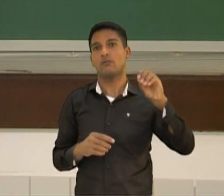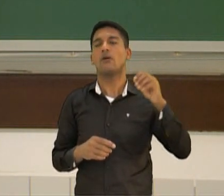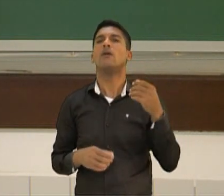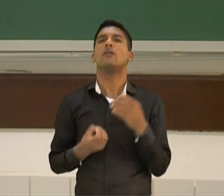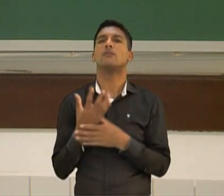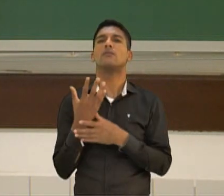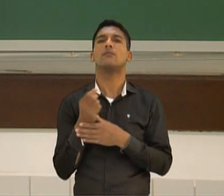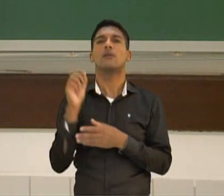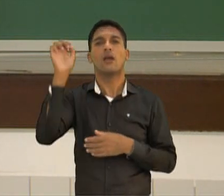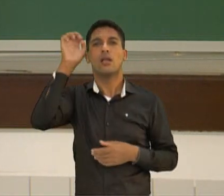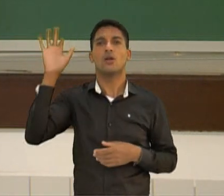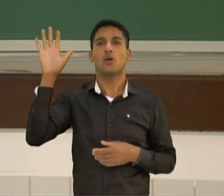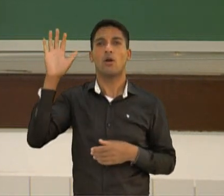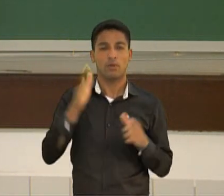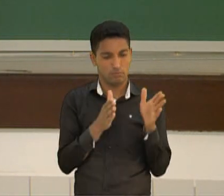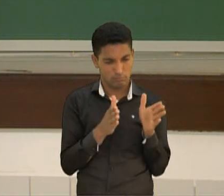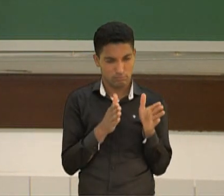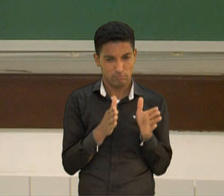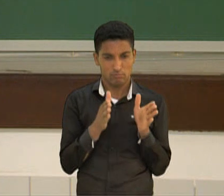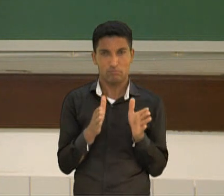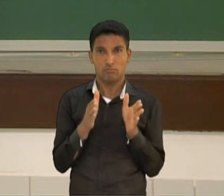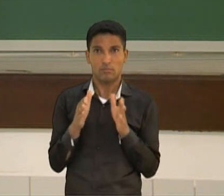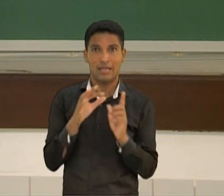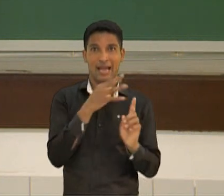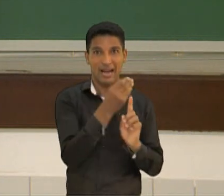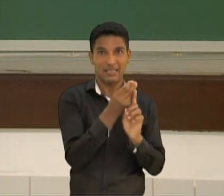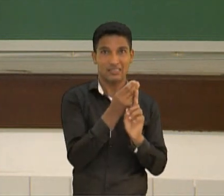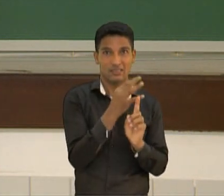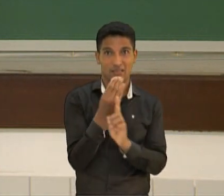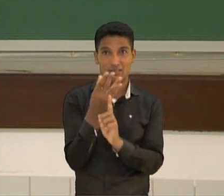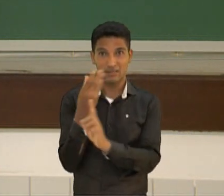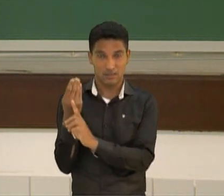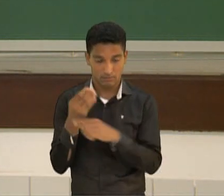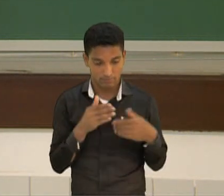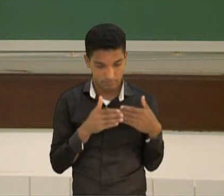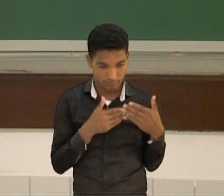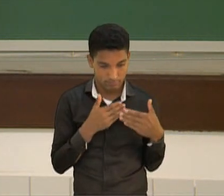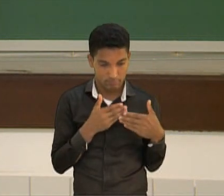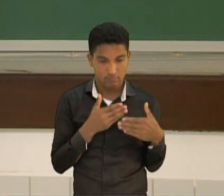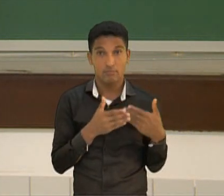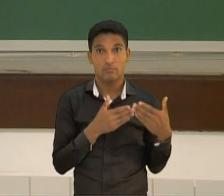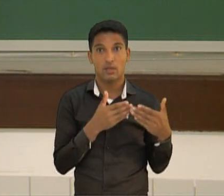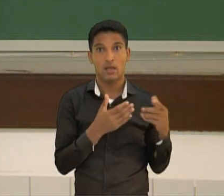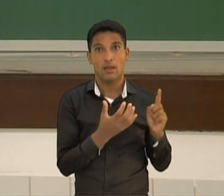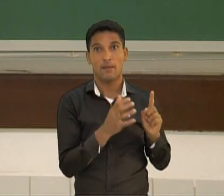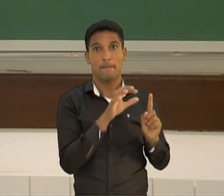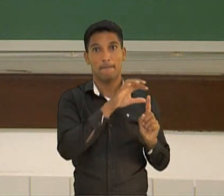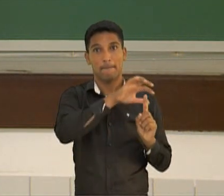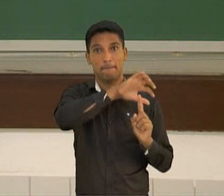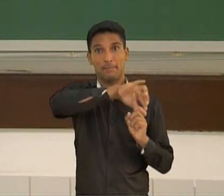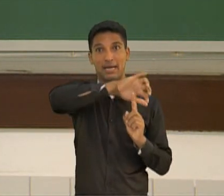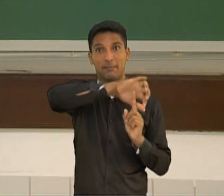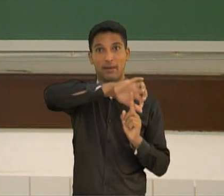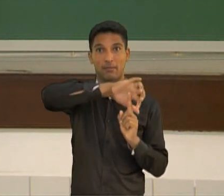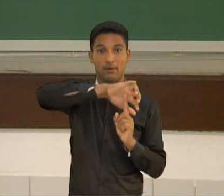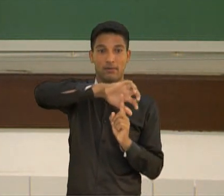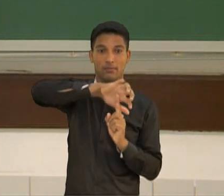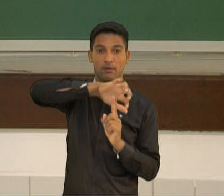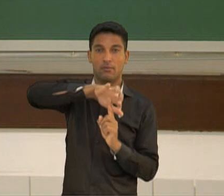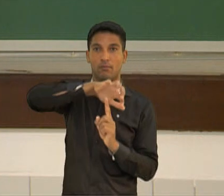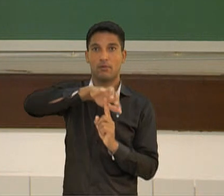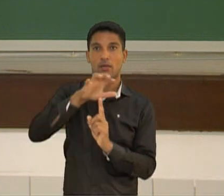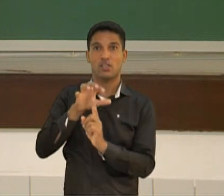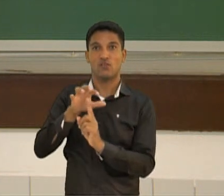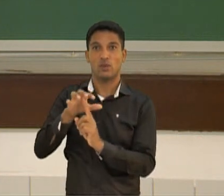acontecendo bem devagarinho a evolução de cada um deles em conjunto, um influenciando o outro, né? E é assim que nós